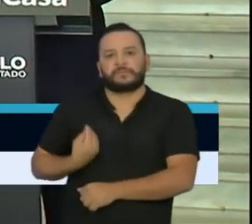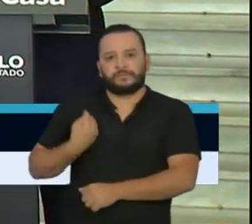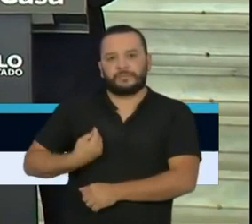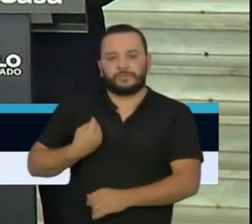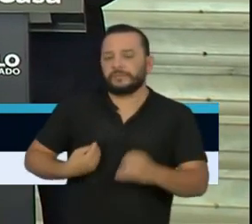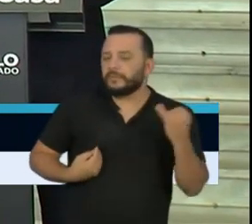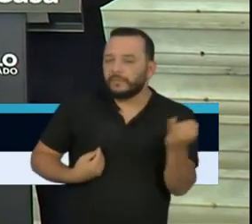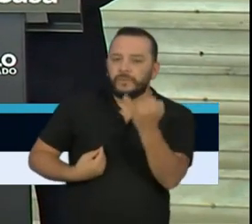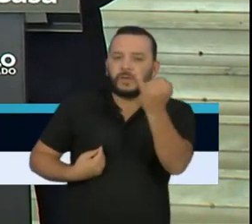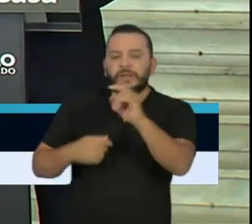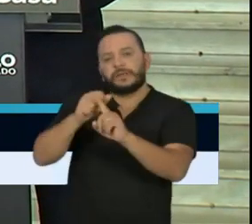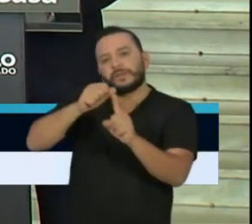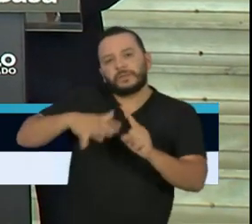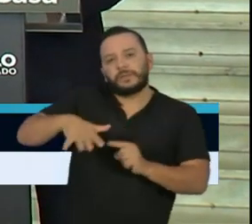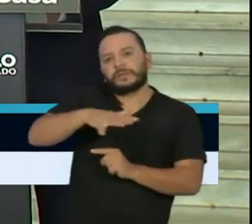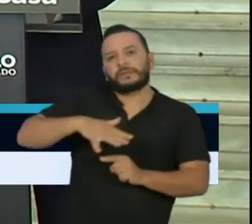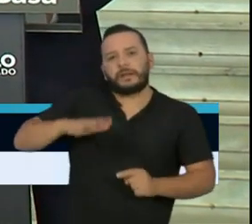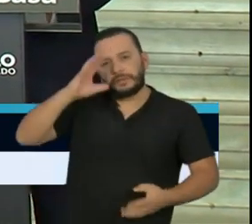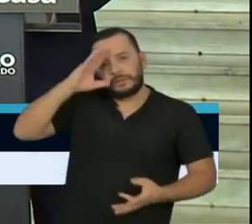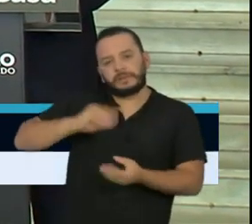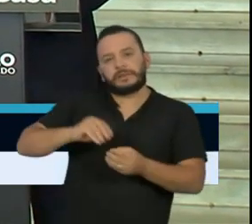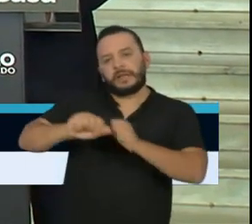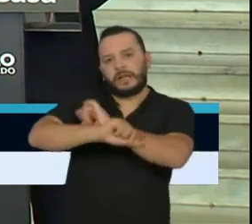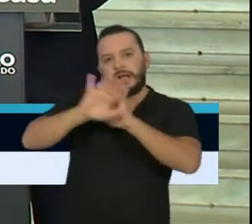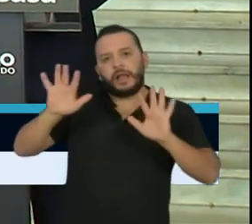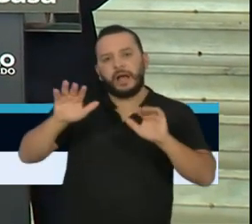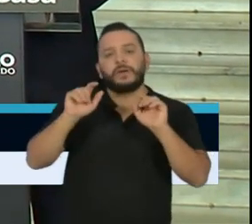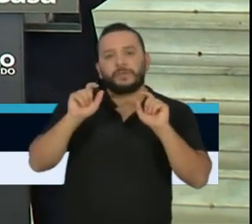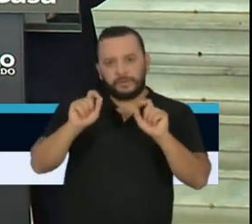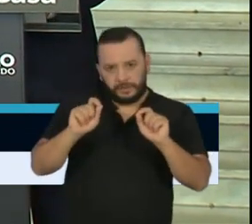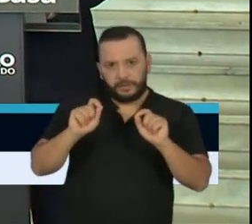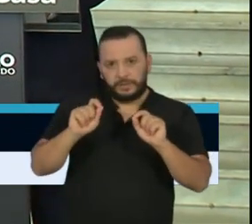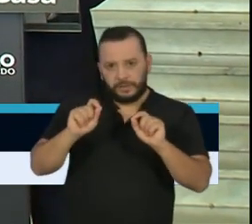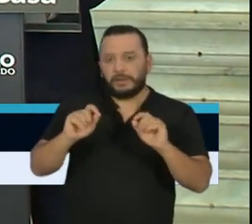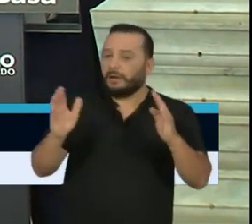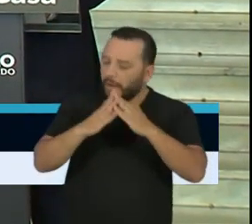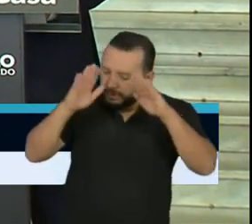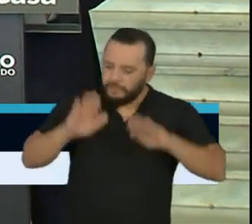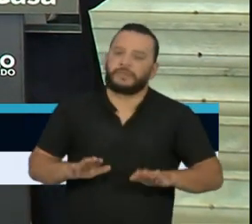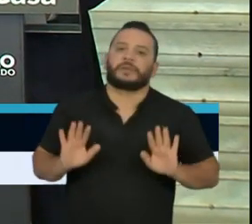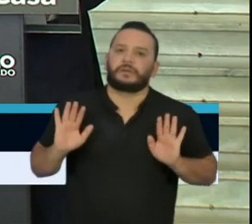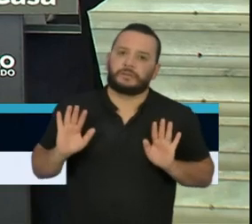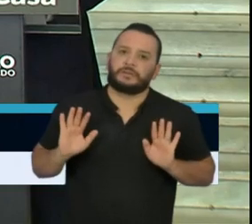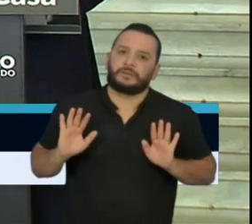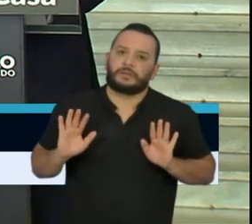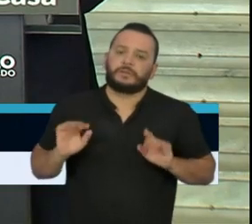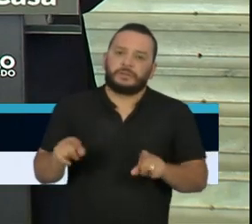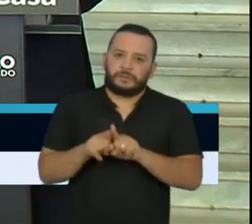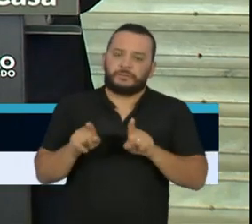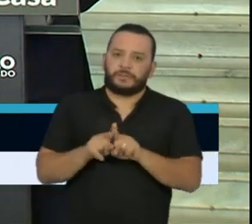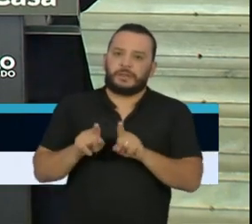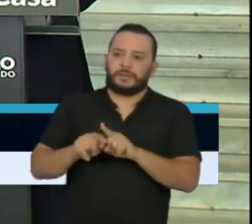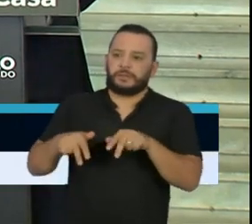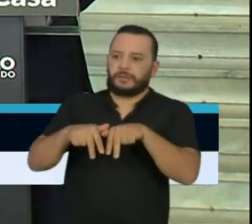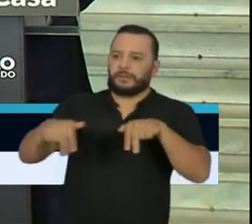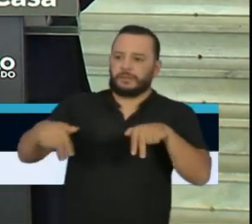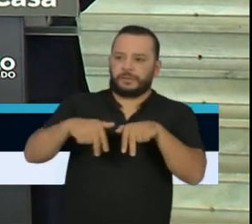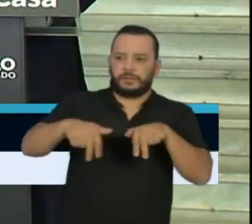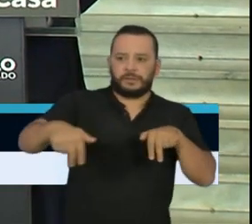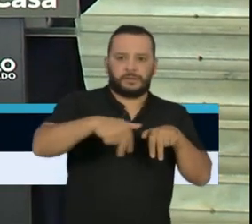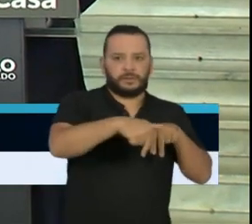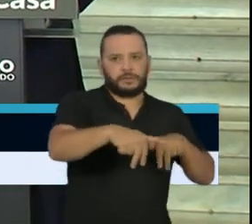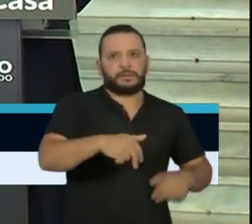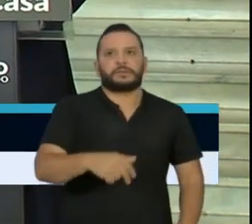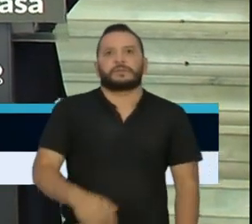essa mensagem muito presente no seu cotidiano, que é a mensagem de ficar em casa e manter o isolamento e o distanciamento